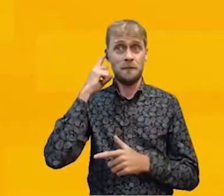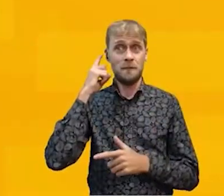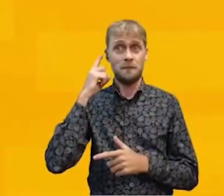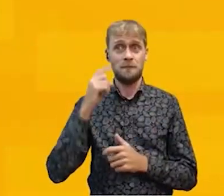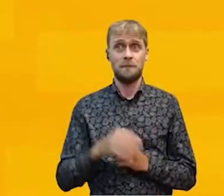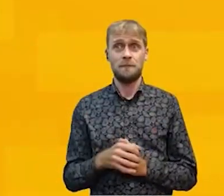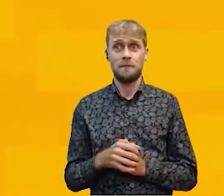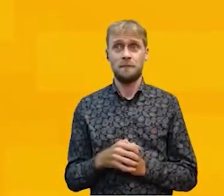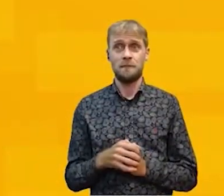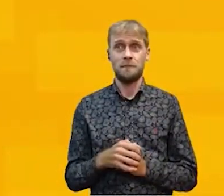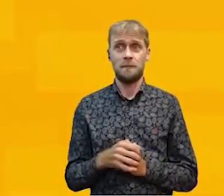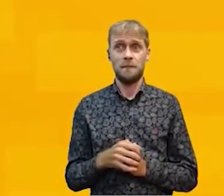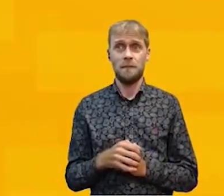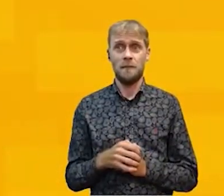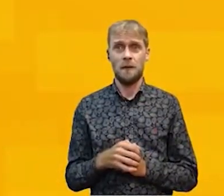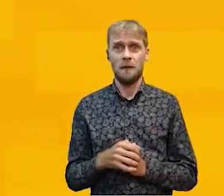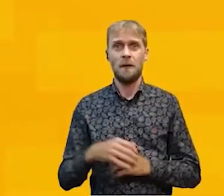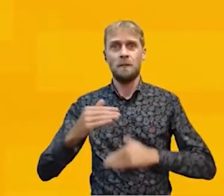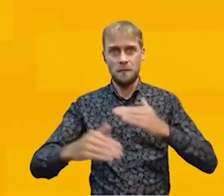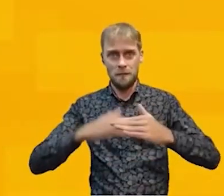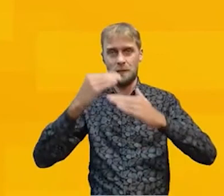Perdemos o som. Desumento do estado.